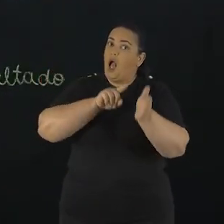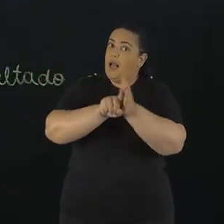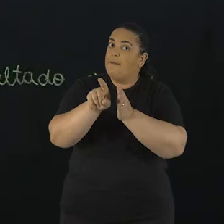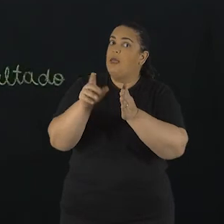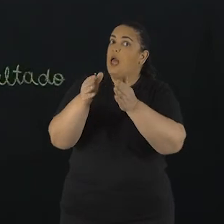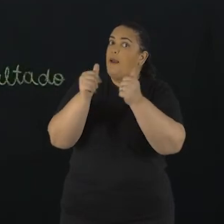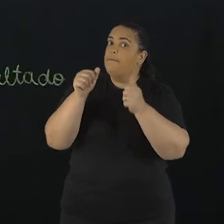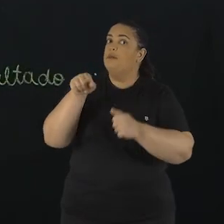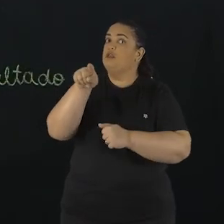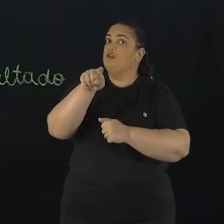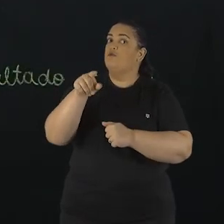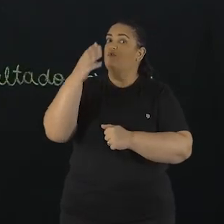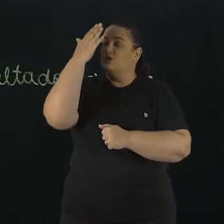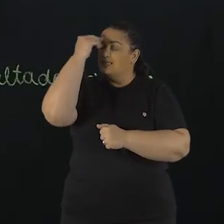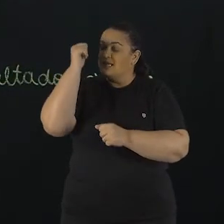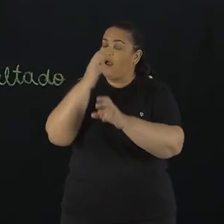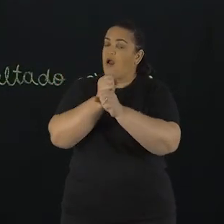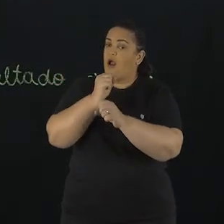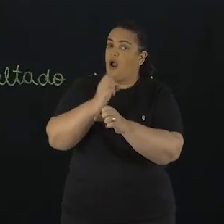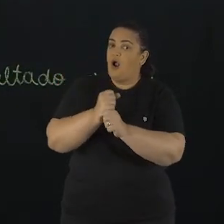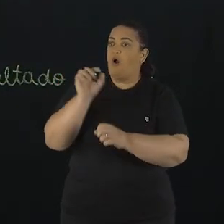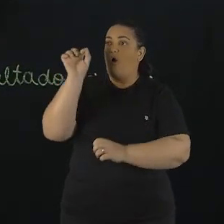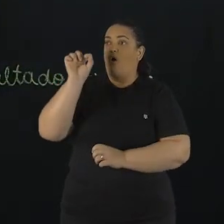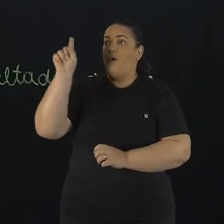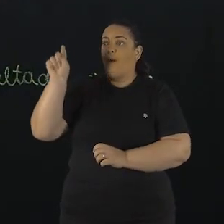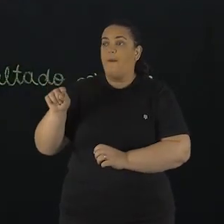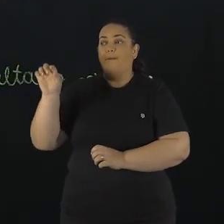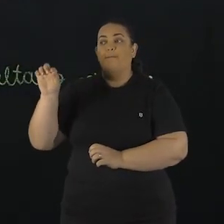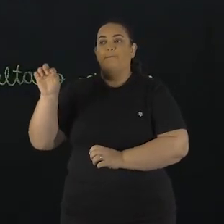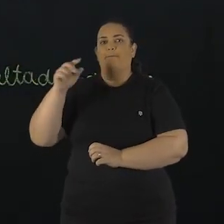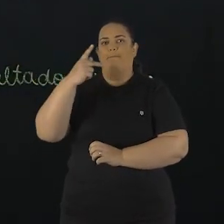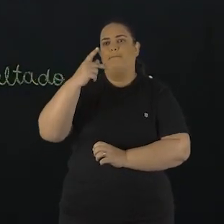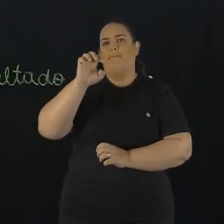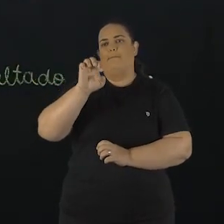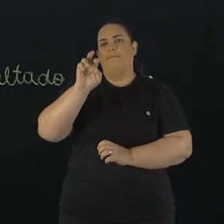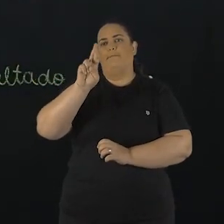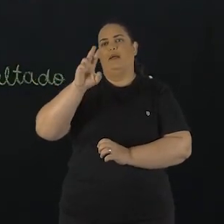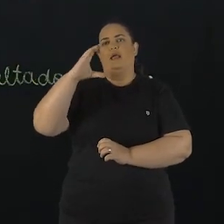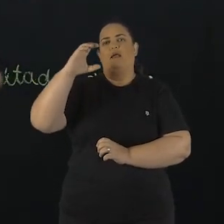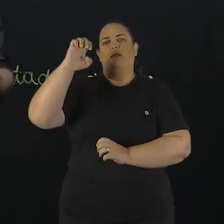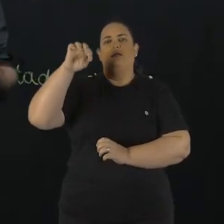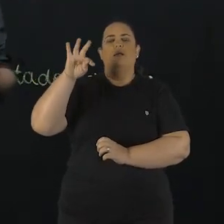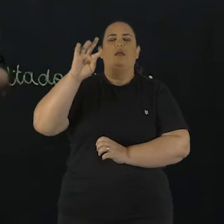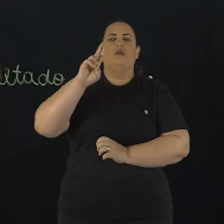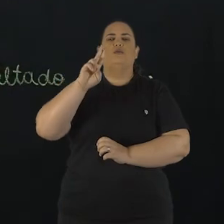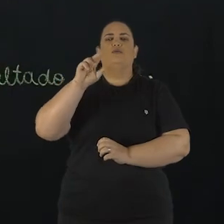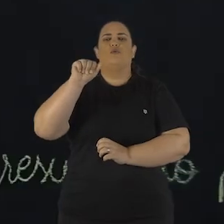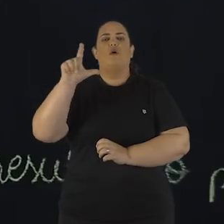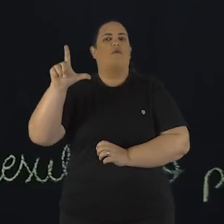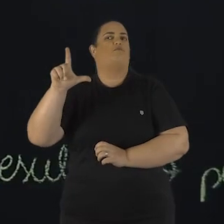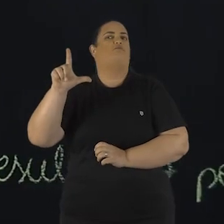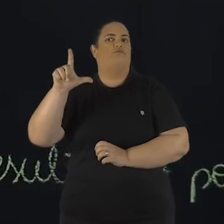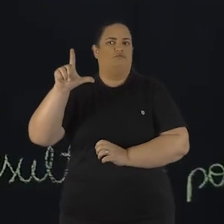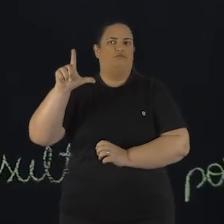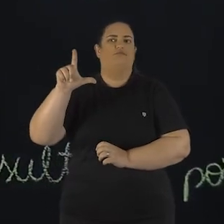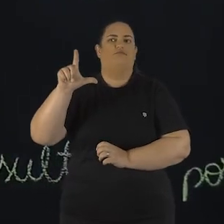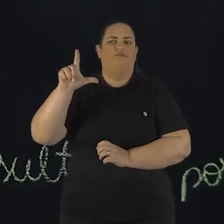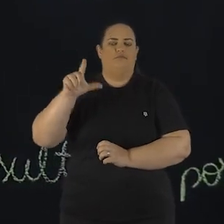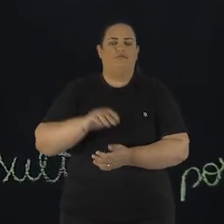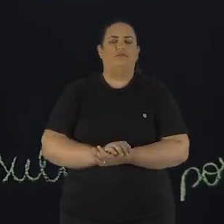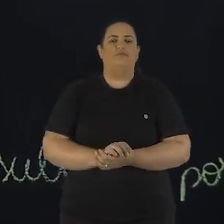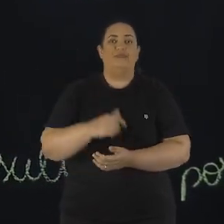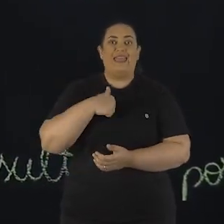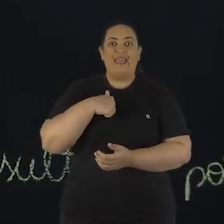questão ou esse resultado é em relação à redução percentual. Se eu estou trabalhando com coisas, com